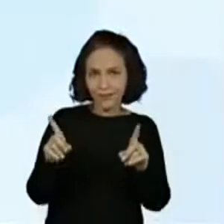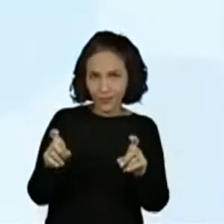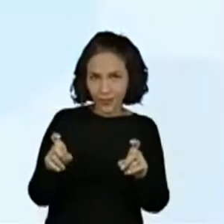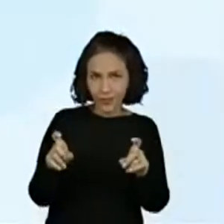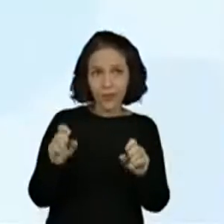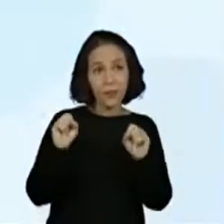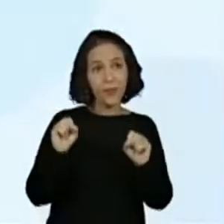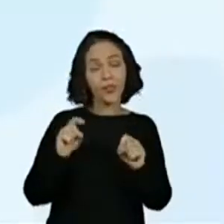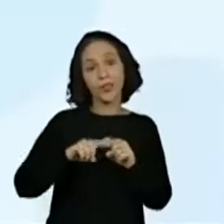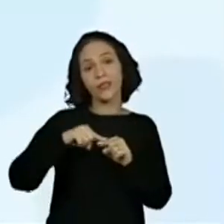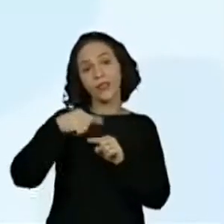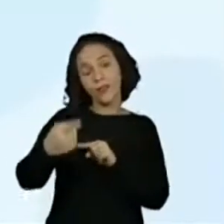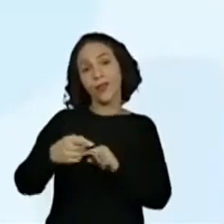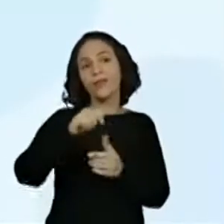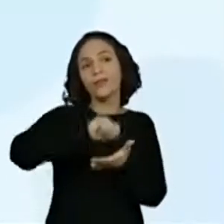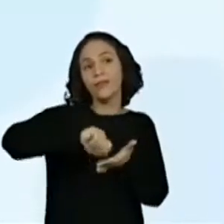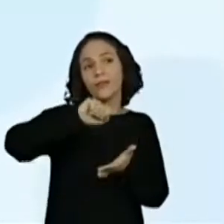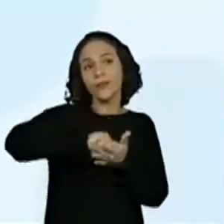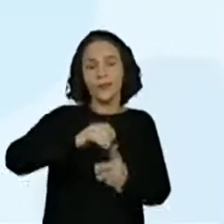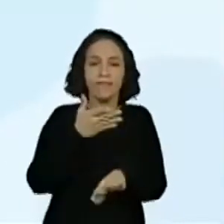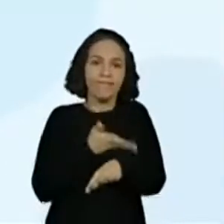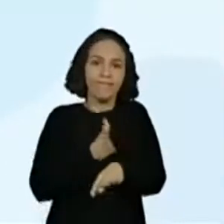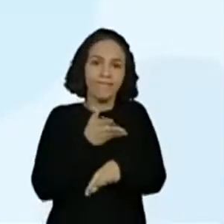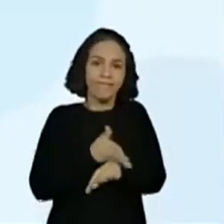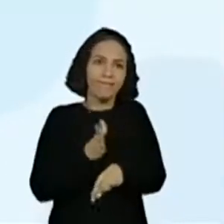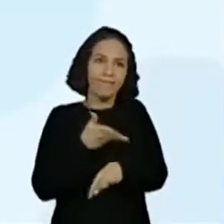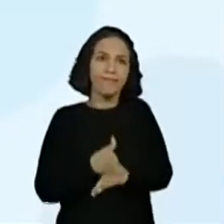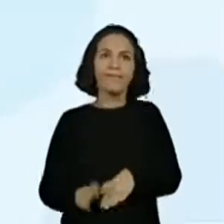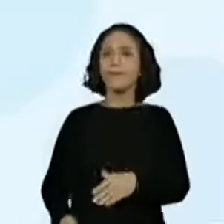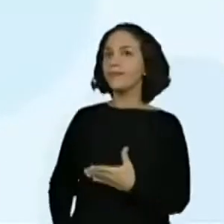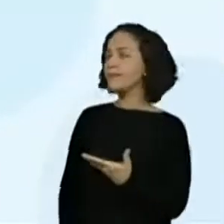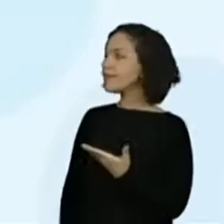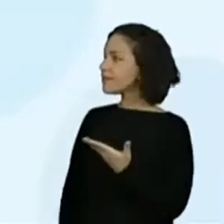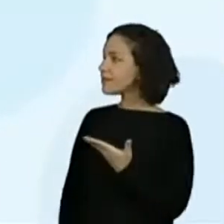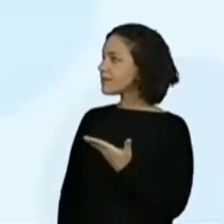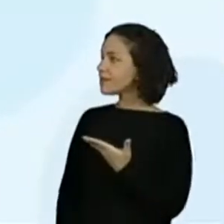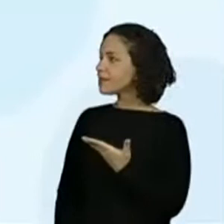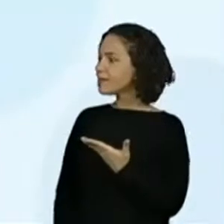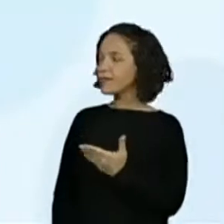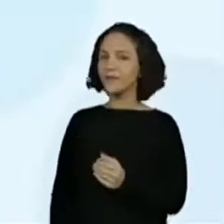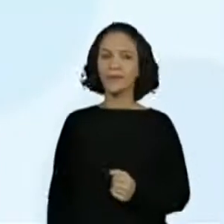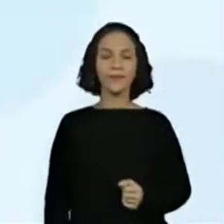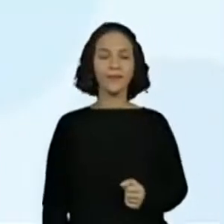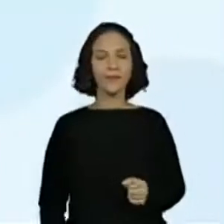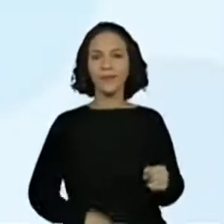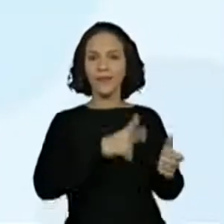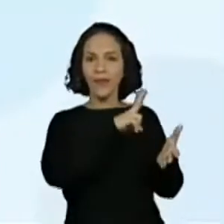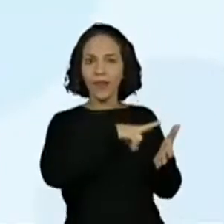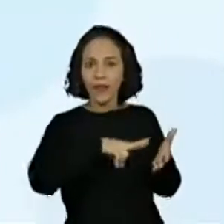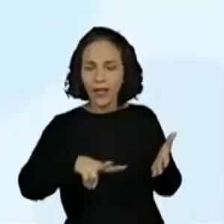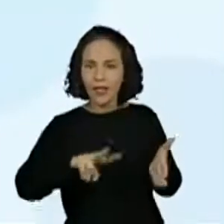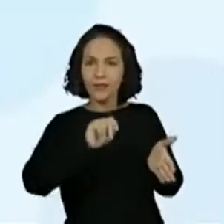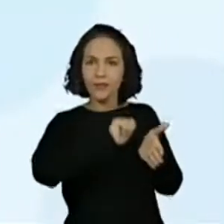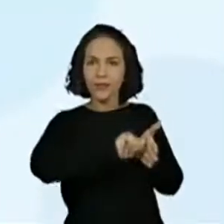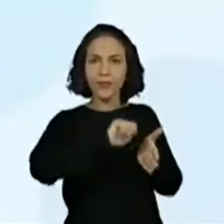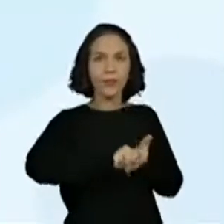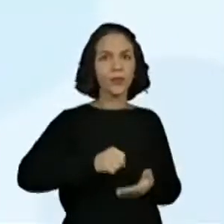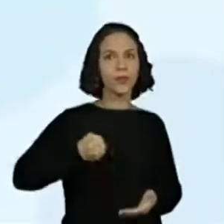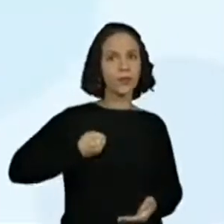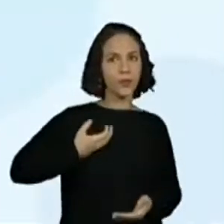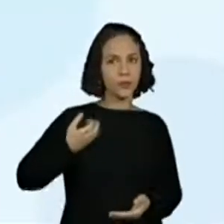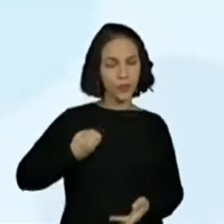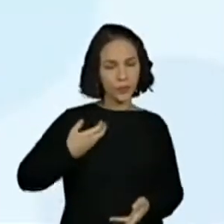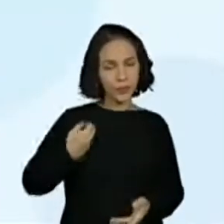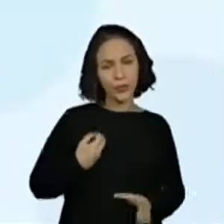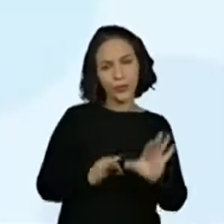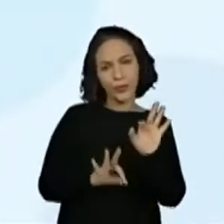tela para que vocês possam exercitar aí em casa. Leitura e escrita dos algarismos, né, professora? Exatamente. É, transformando aí,